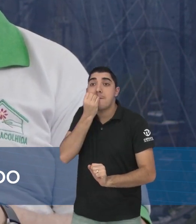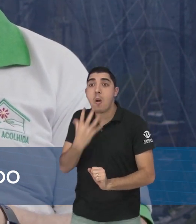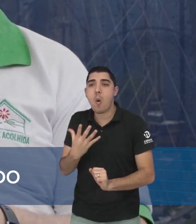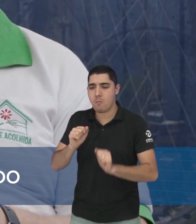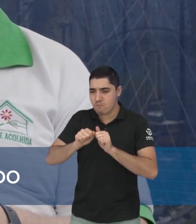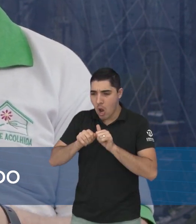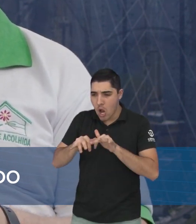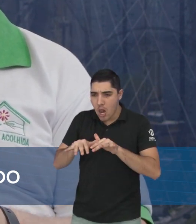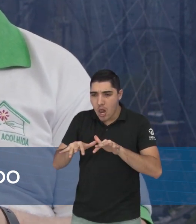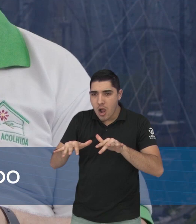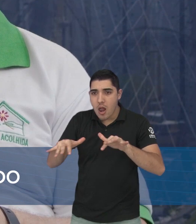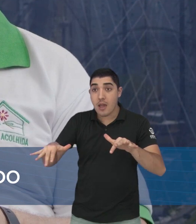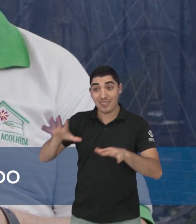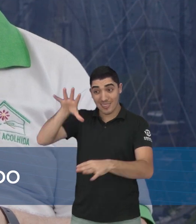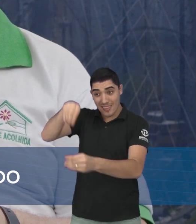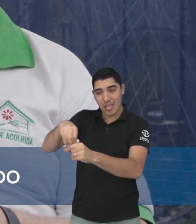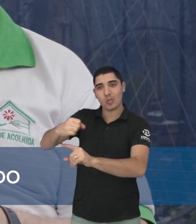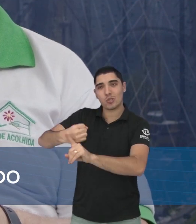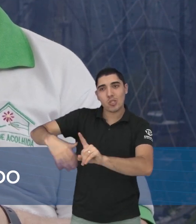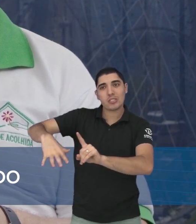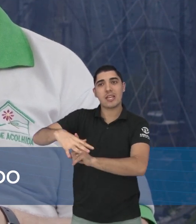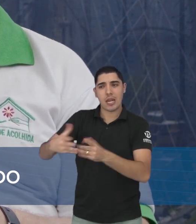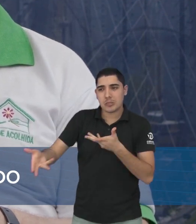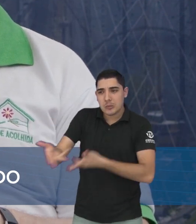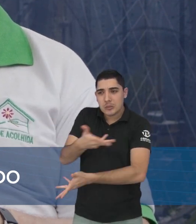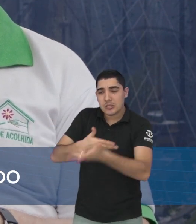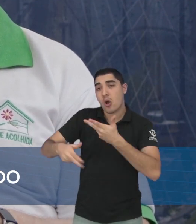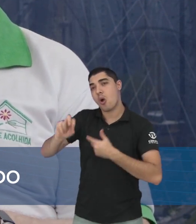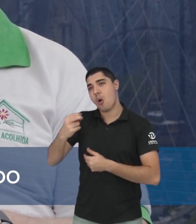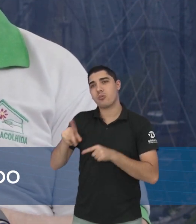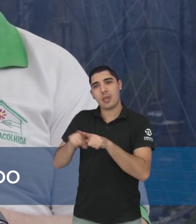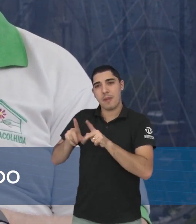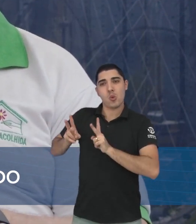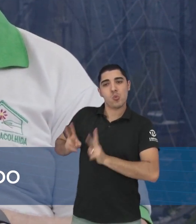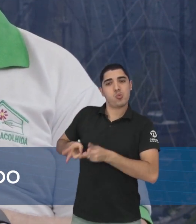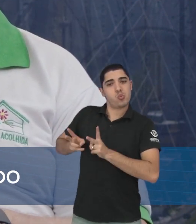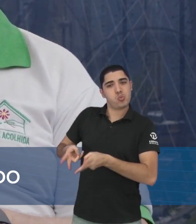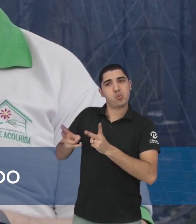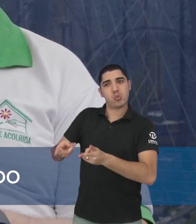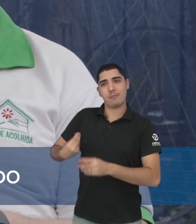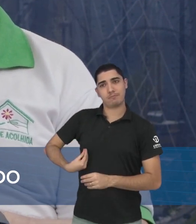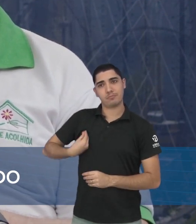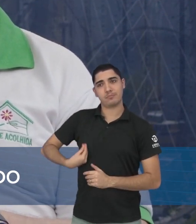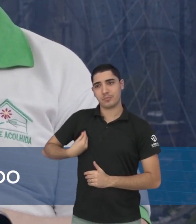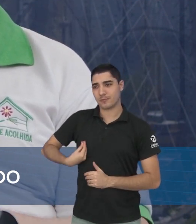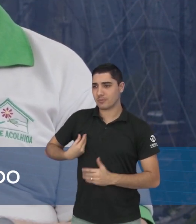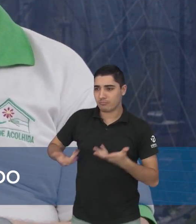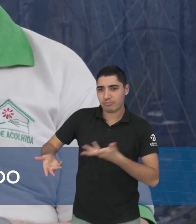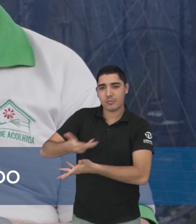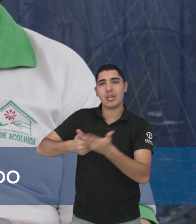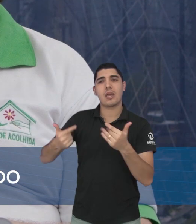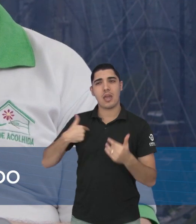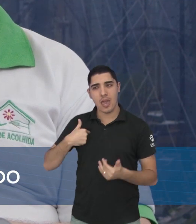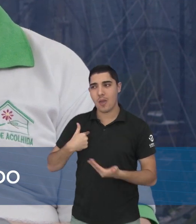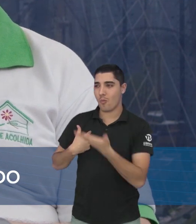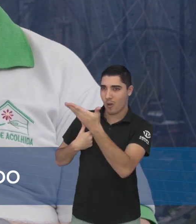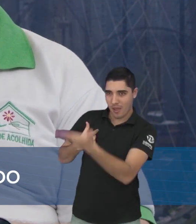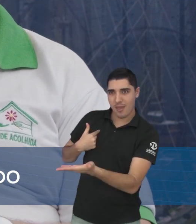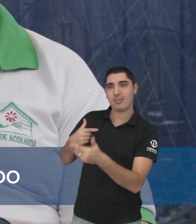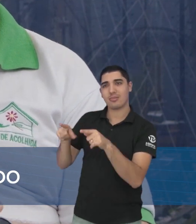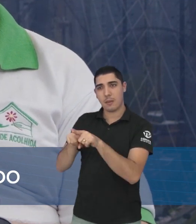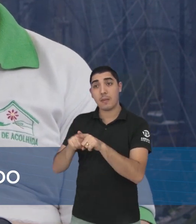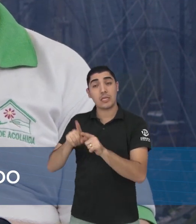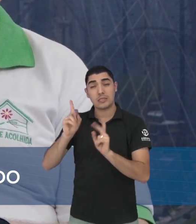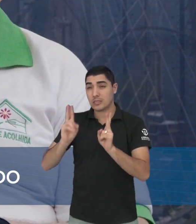bem frente a uma necessidade, seja pontual ou contínua, como é a nossa vivência, né? A minha, da Luciana, no